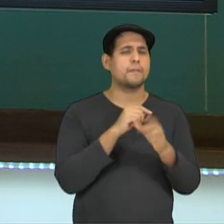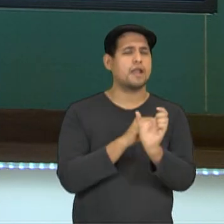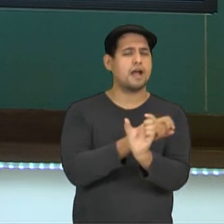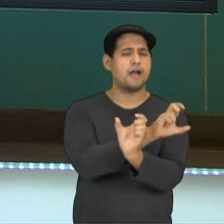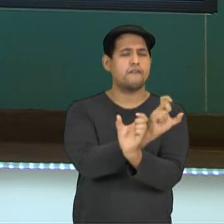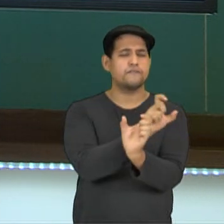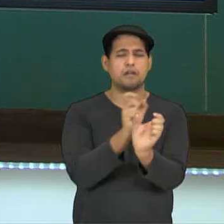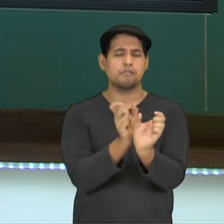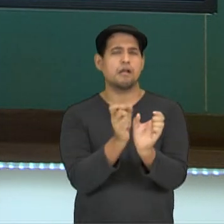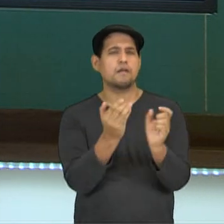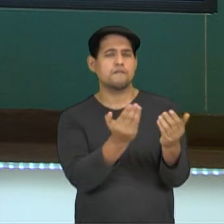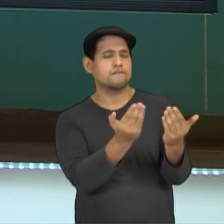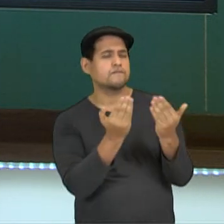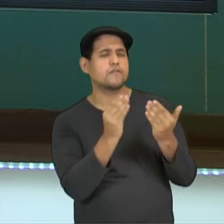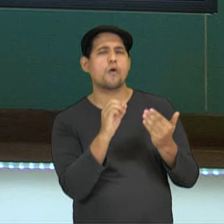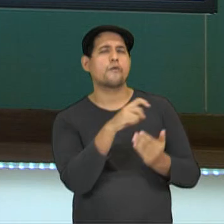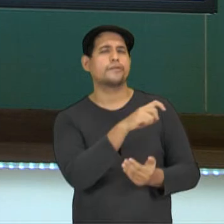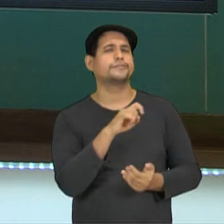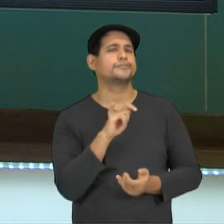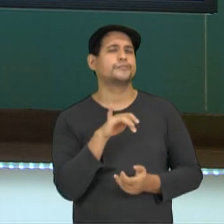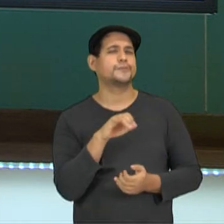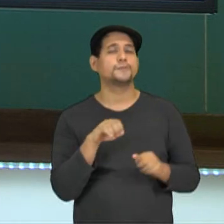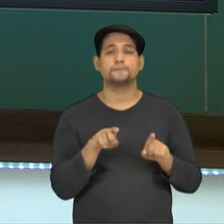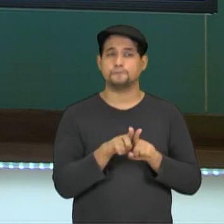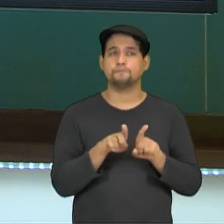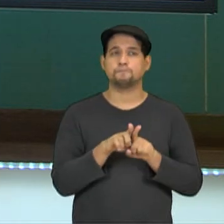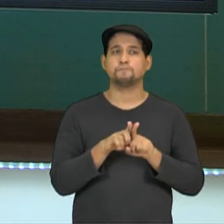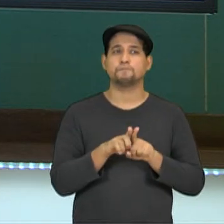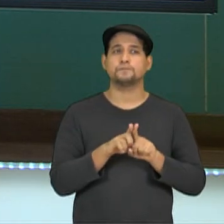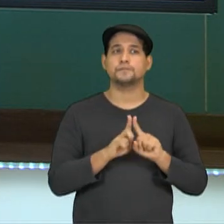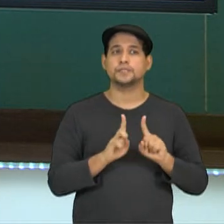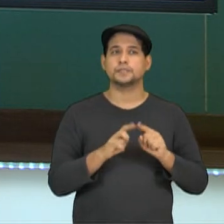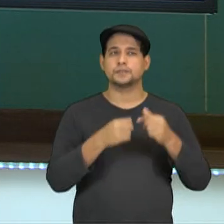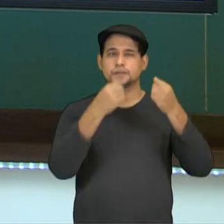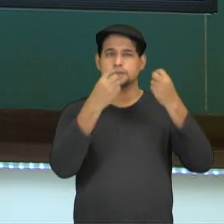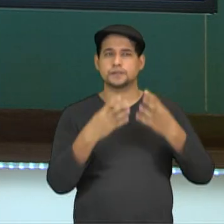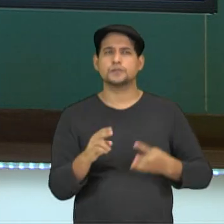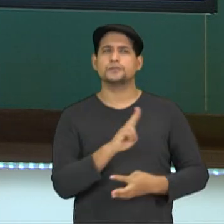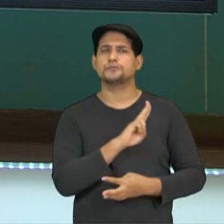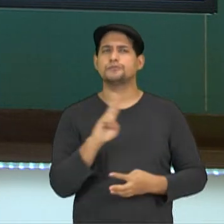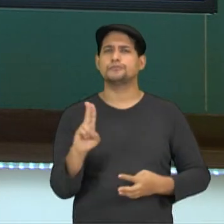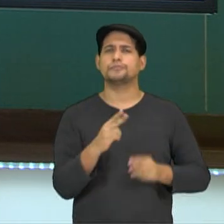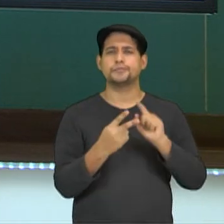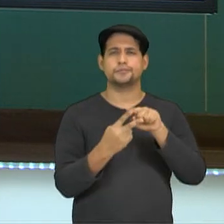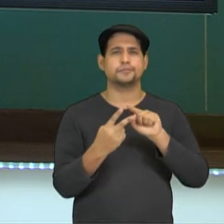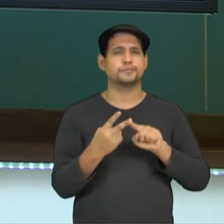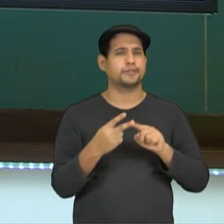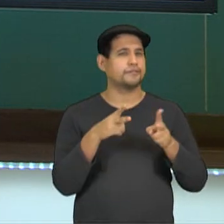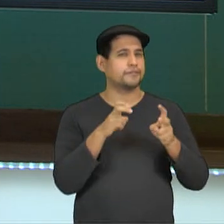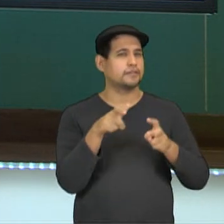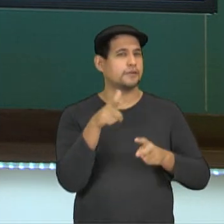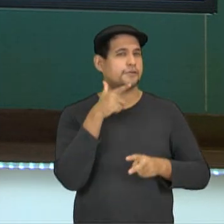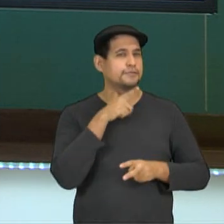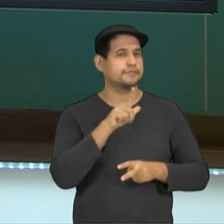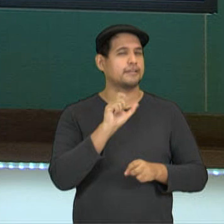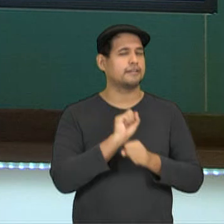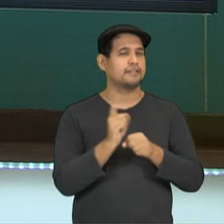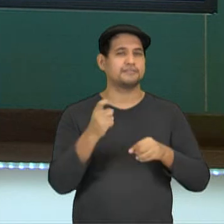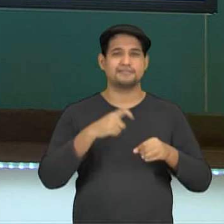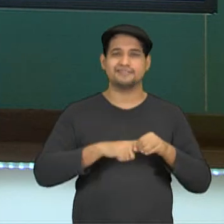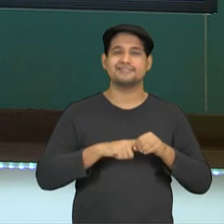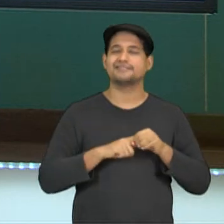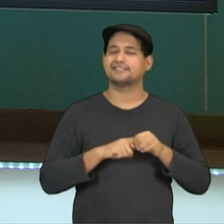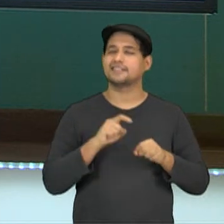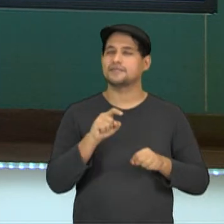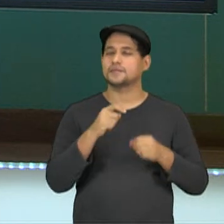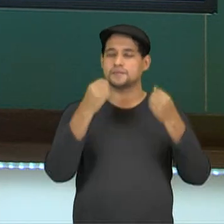a analisar pelo oxigênio, tá? E escreve aí o nome dos 2, vamos ver se você consegue. Eu já volto